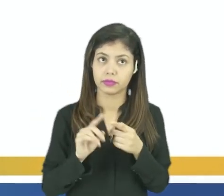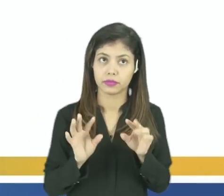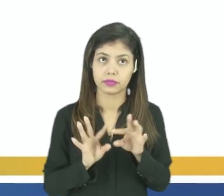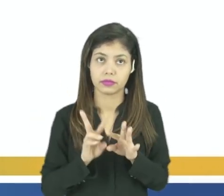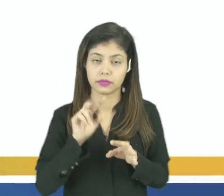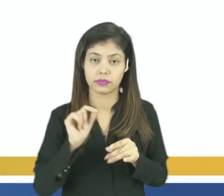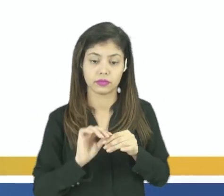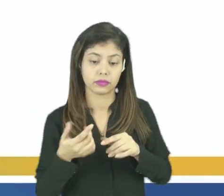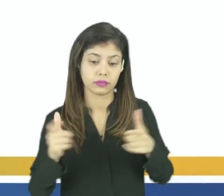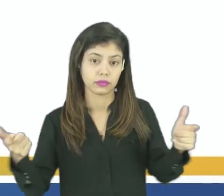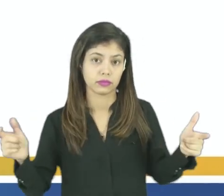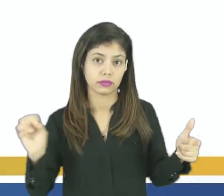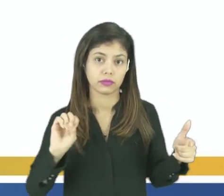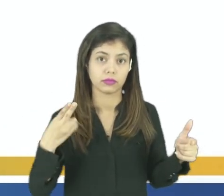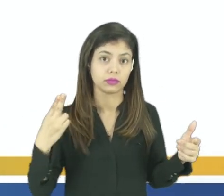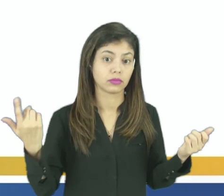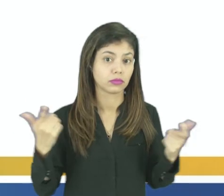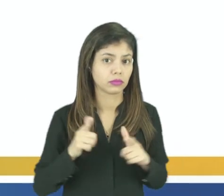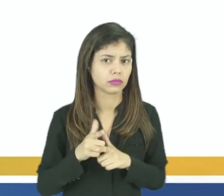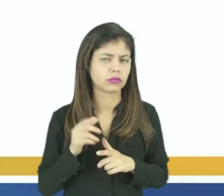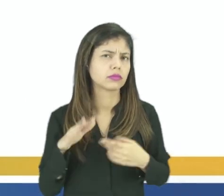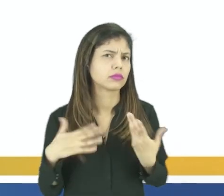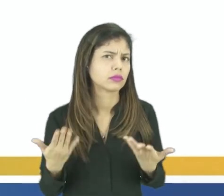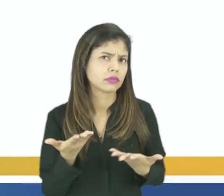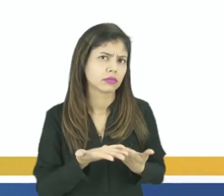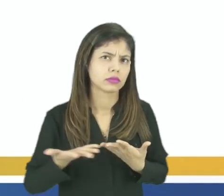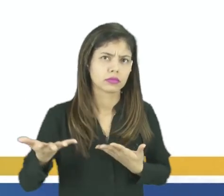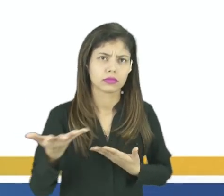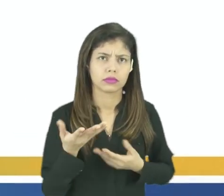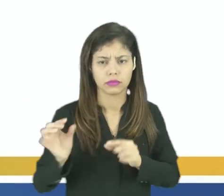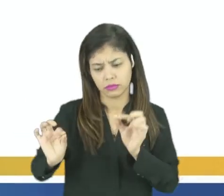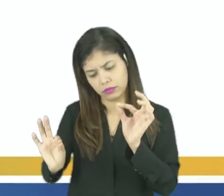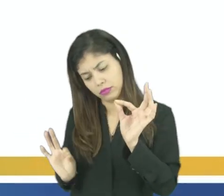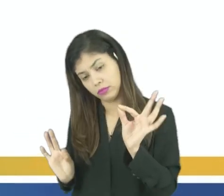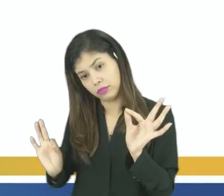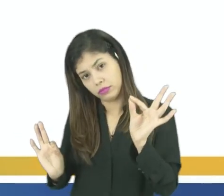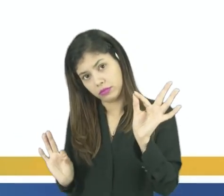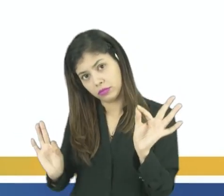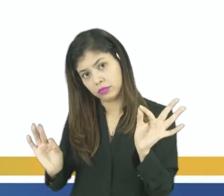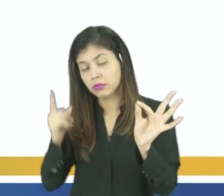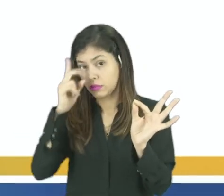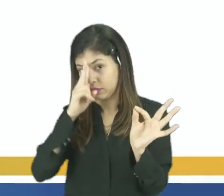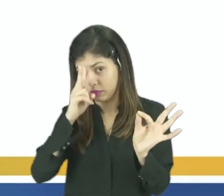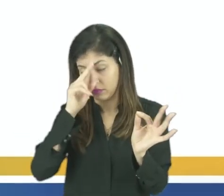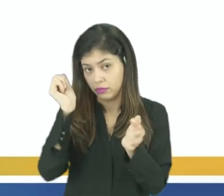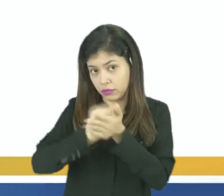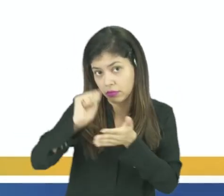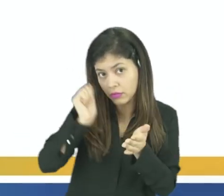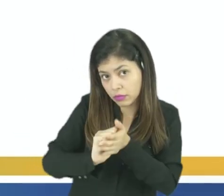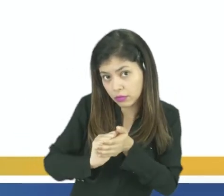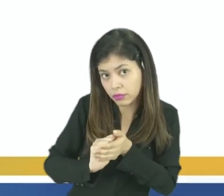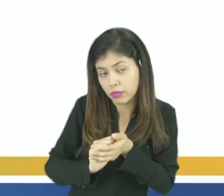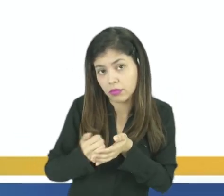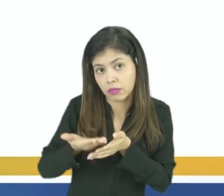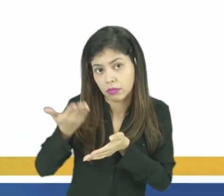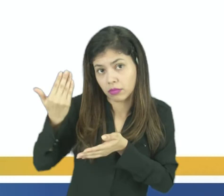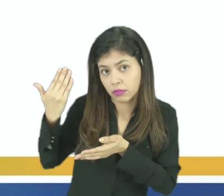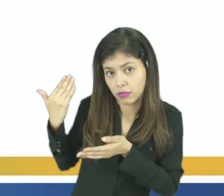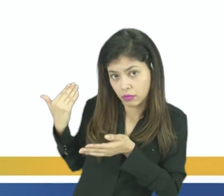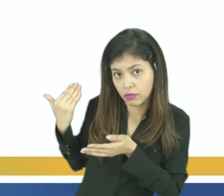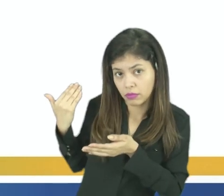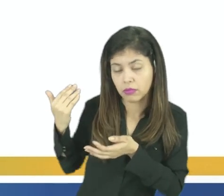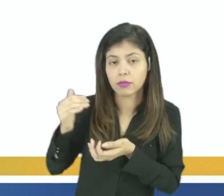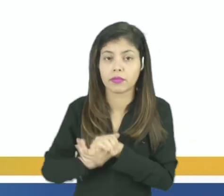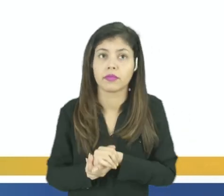figura, tá? E as grandezas que está querendo saber, ó. Então, primeiro aqui as respostas da velocidade, segundo